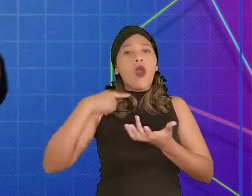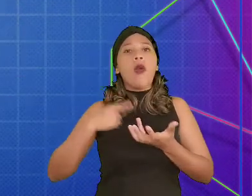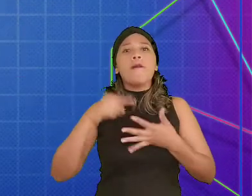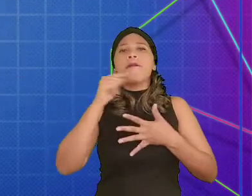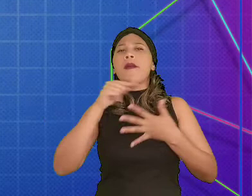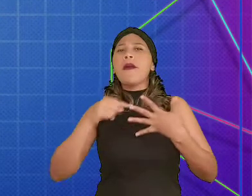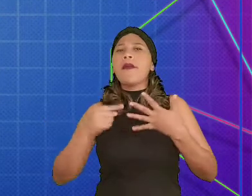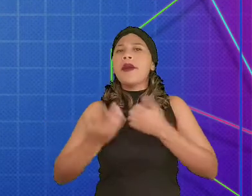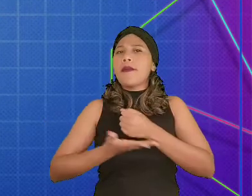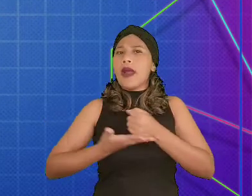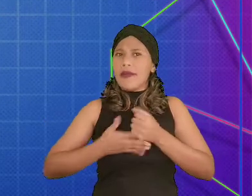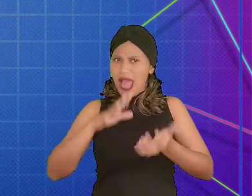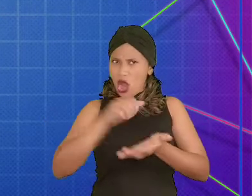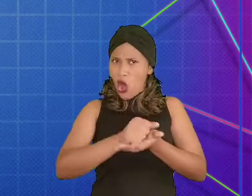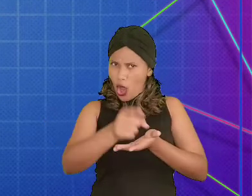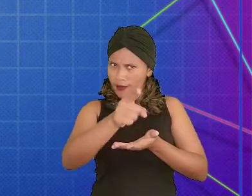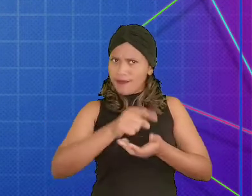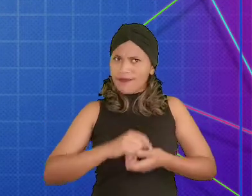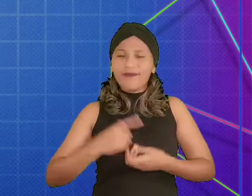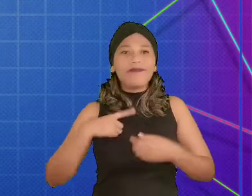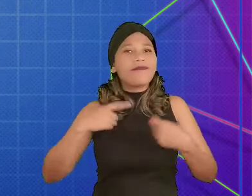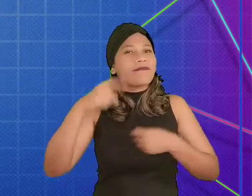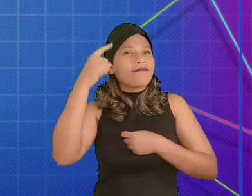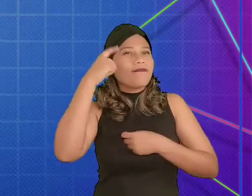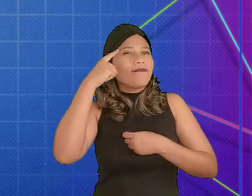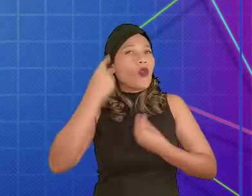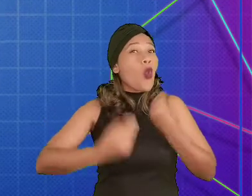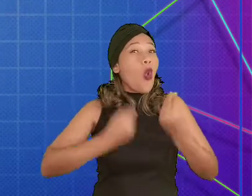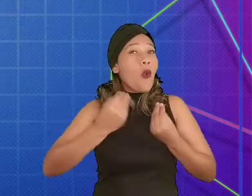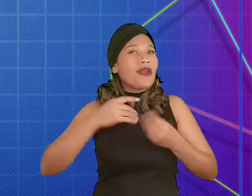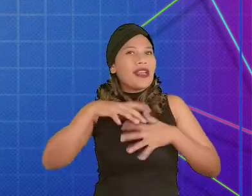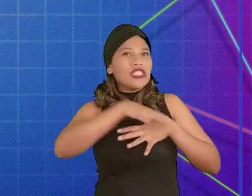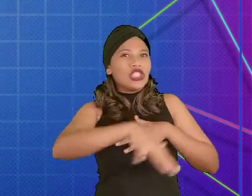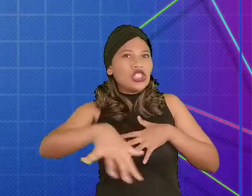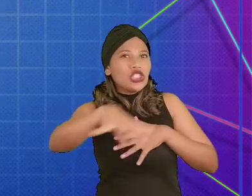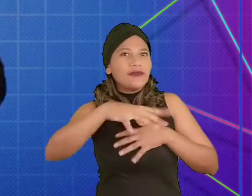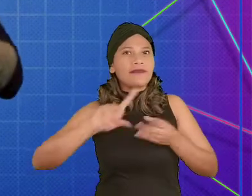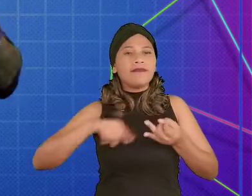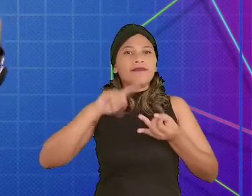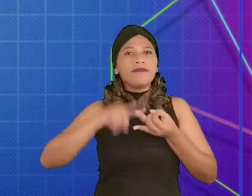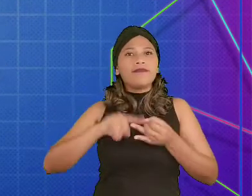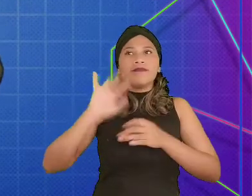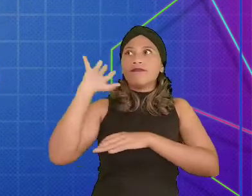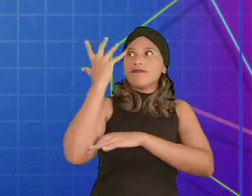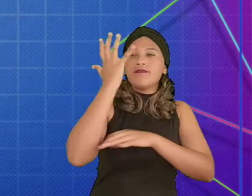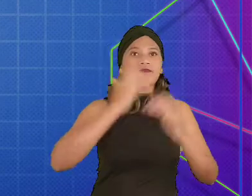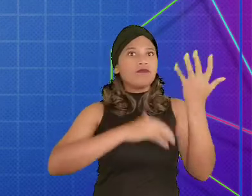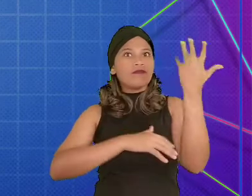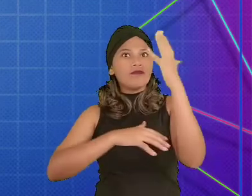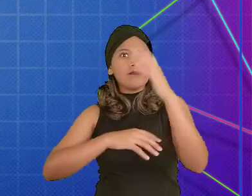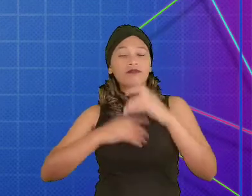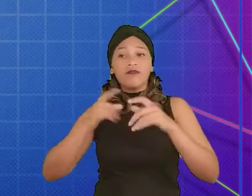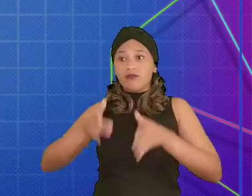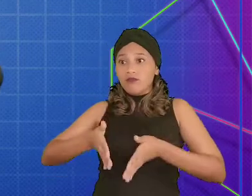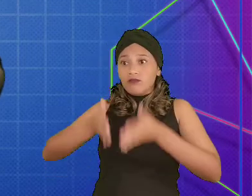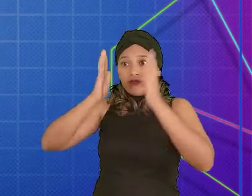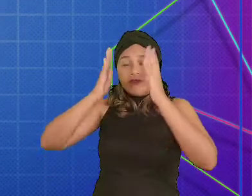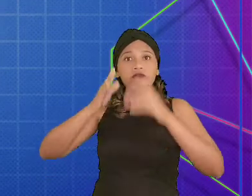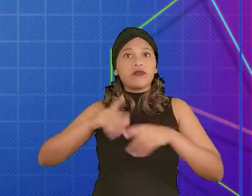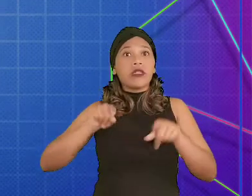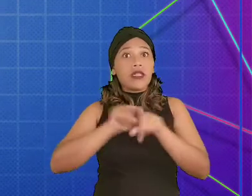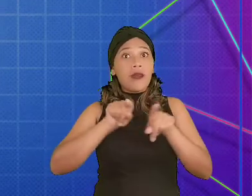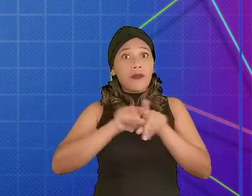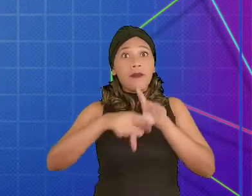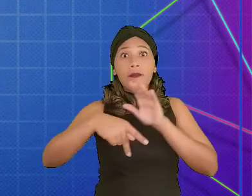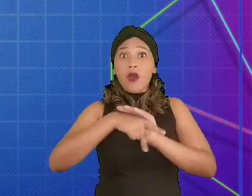pontos fundamentais. Pode anotar aí. Você deve pensar em como serão as regiões, as vegetações, as construções, a